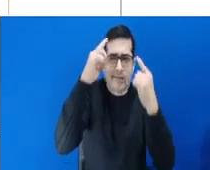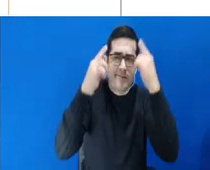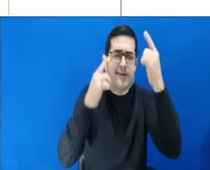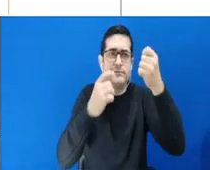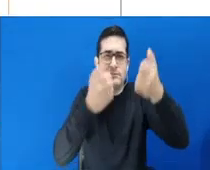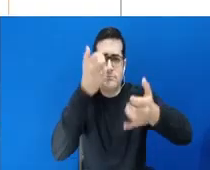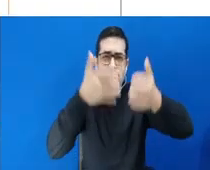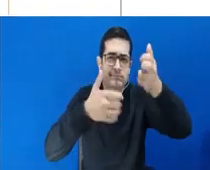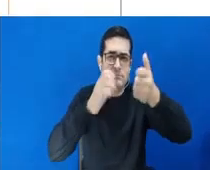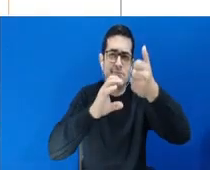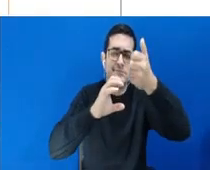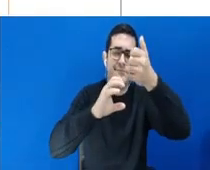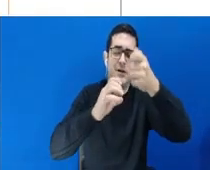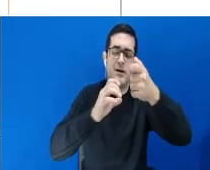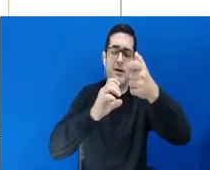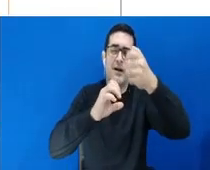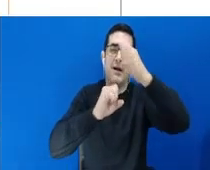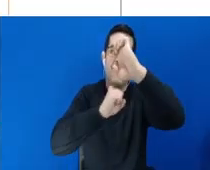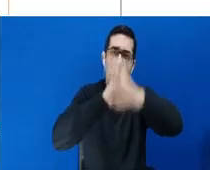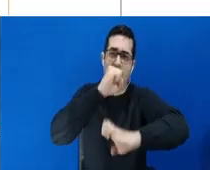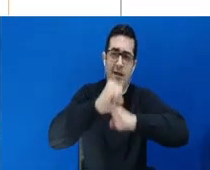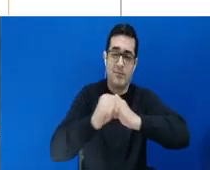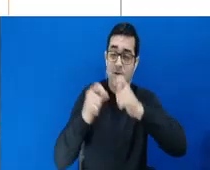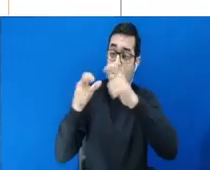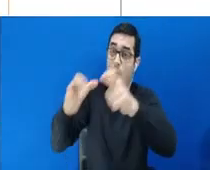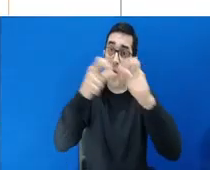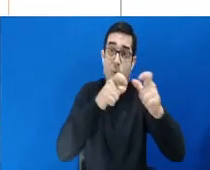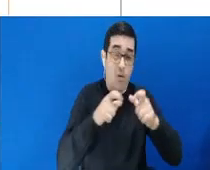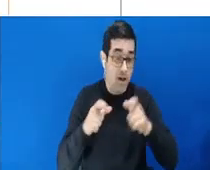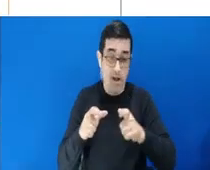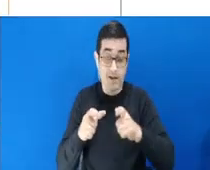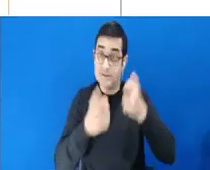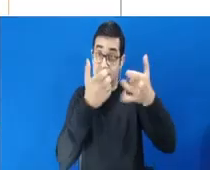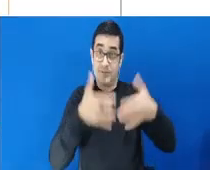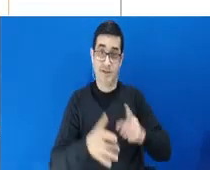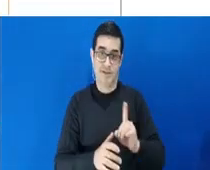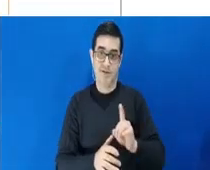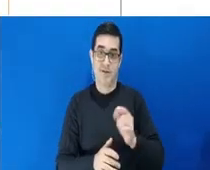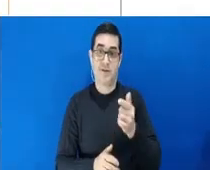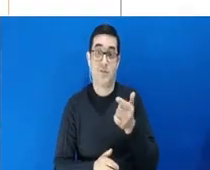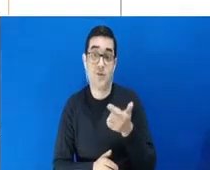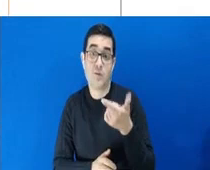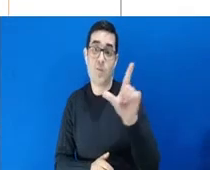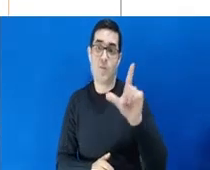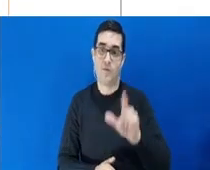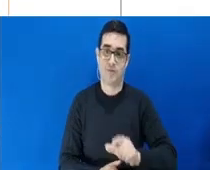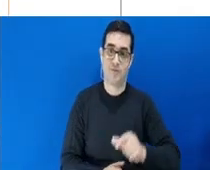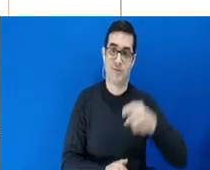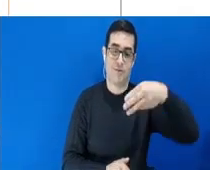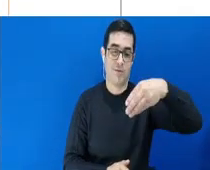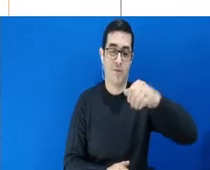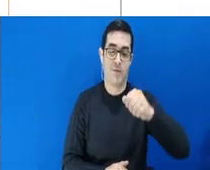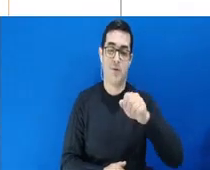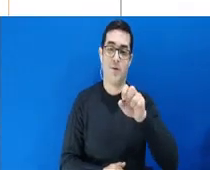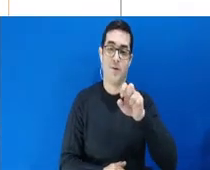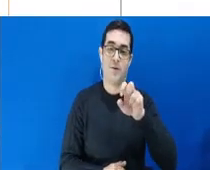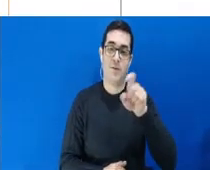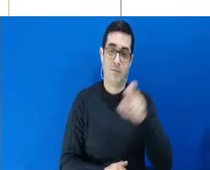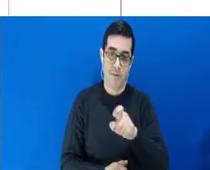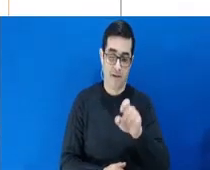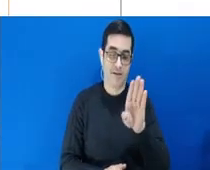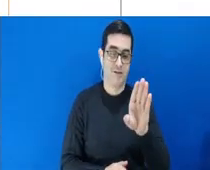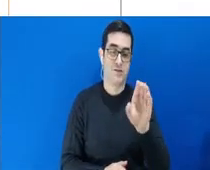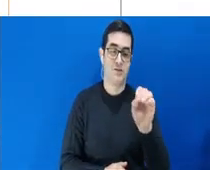localização. Quem vai falar de localização é Max Bohr, quando descreve o quadrado da função de onda. E aí, quando ele